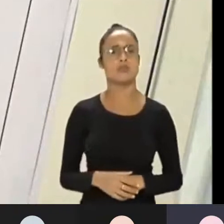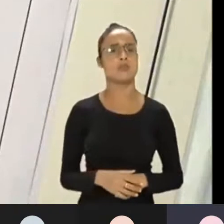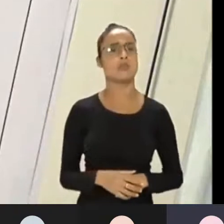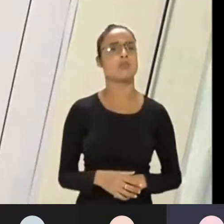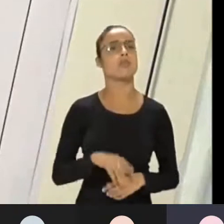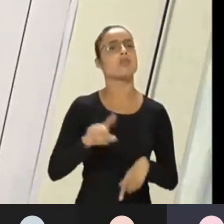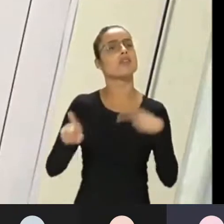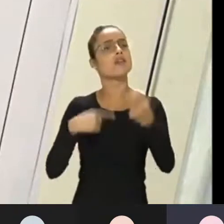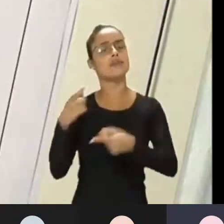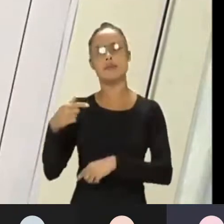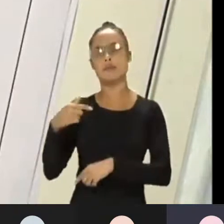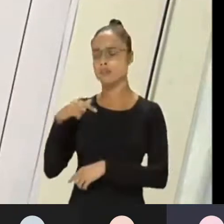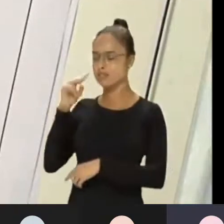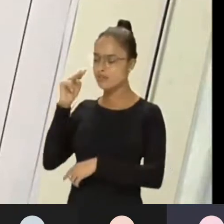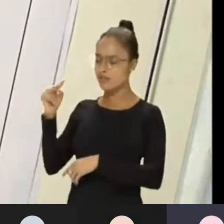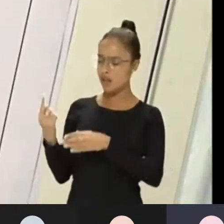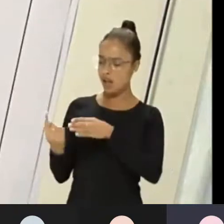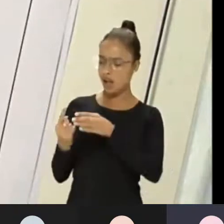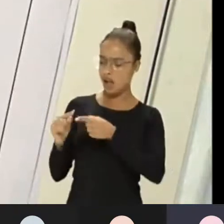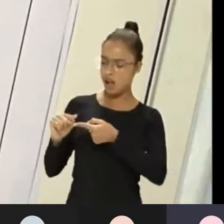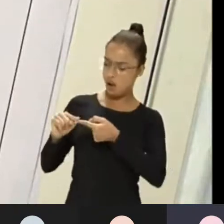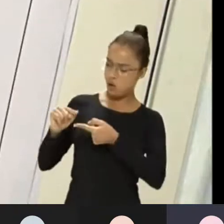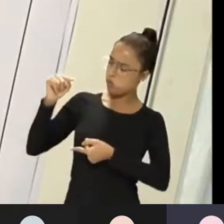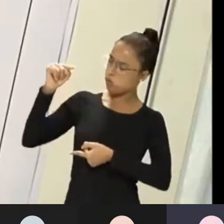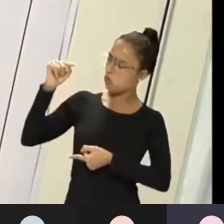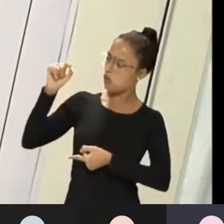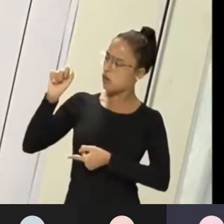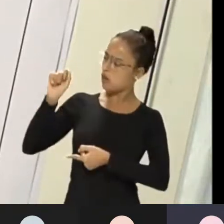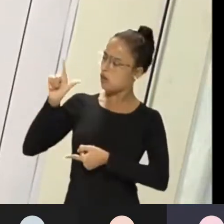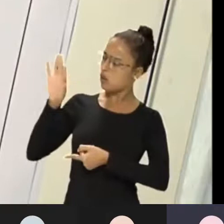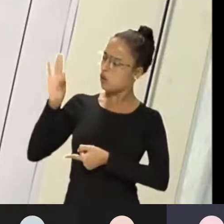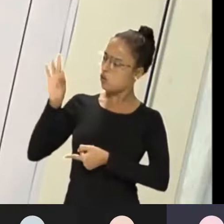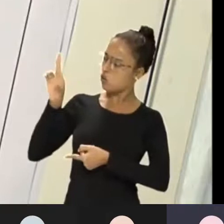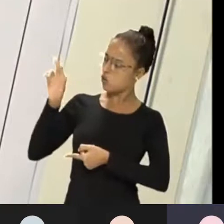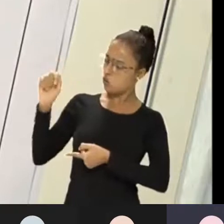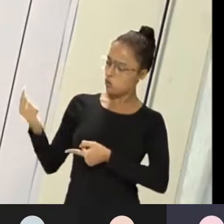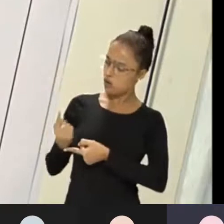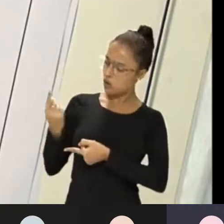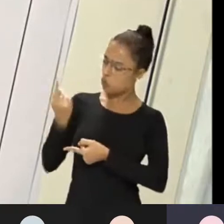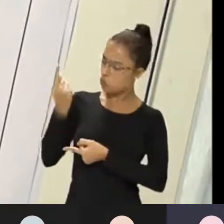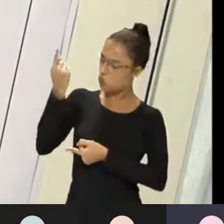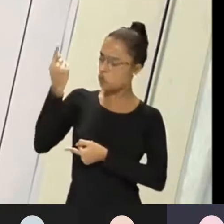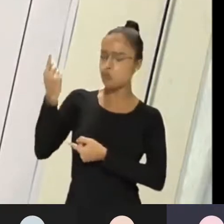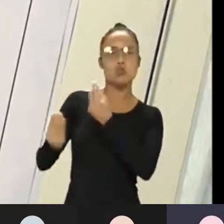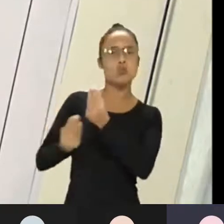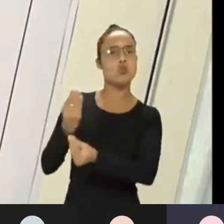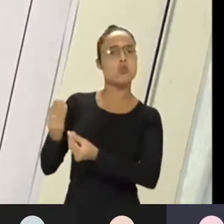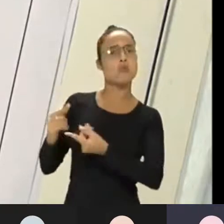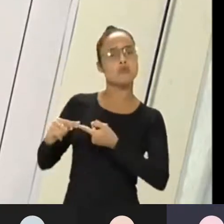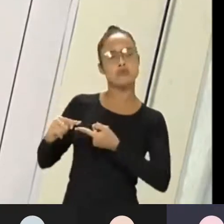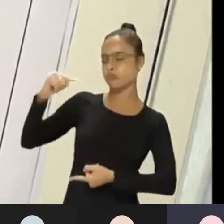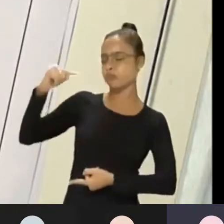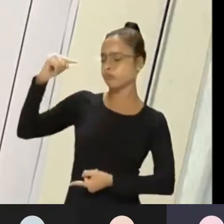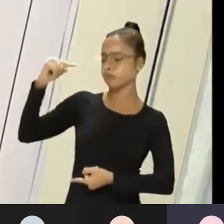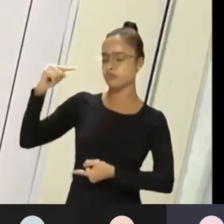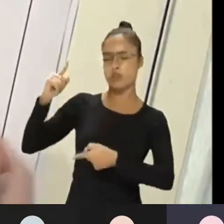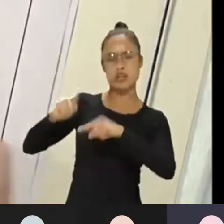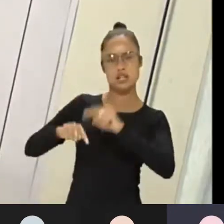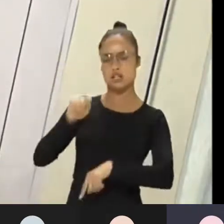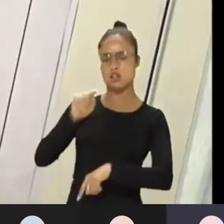medida de altura. Então, eu vou lá, tiro a medida de altura, 4 unidades. Então, eu